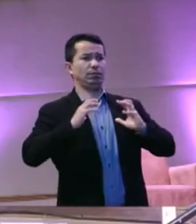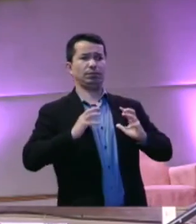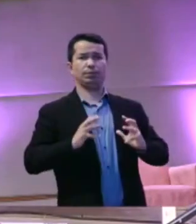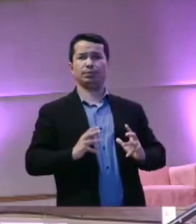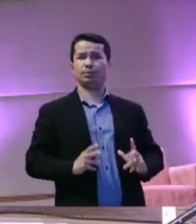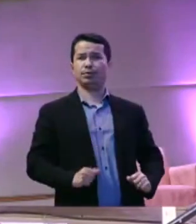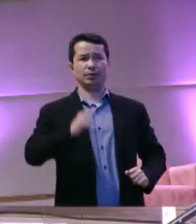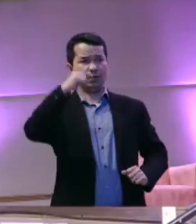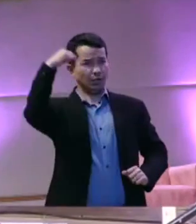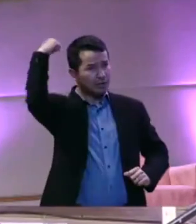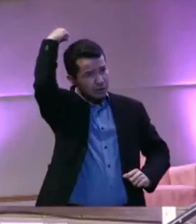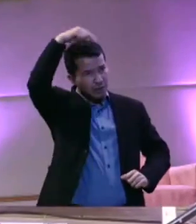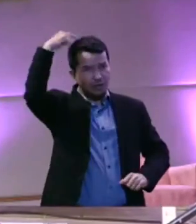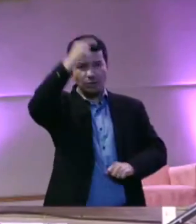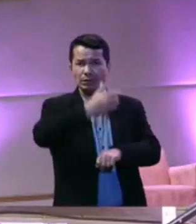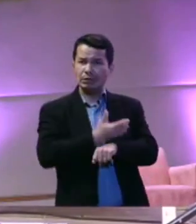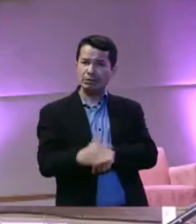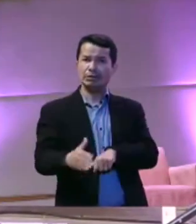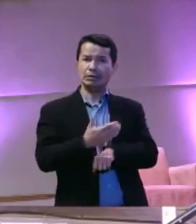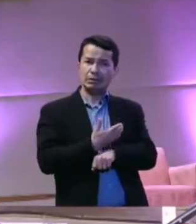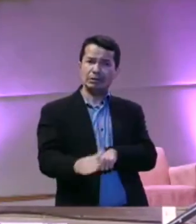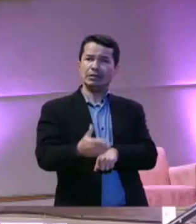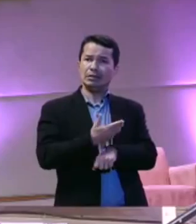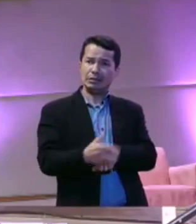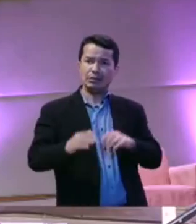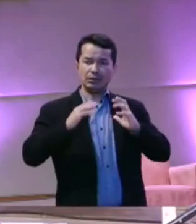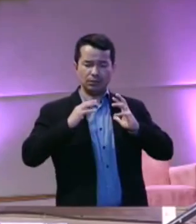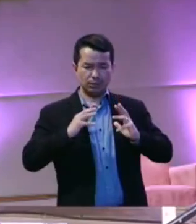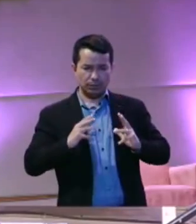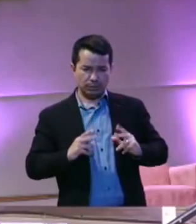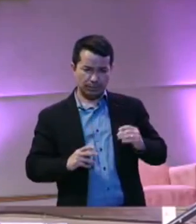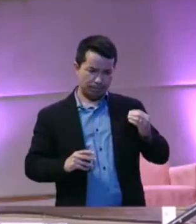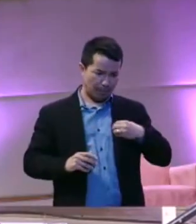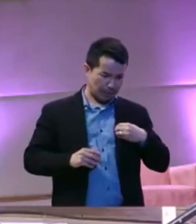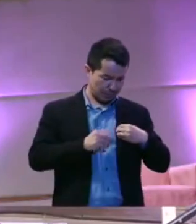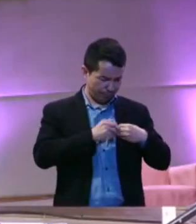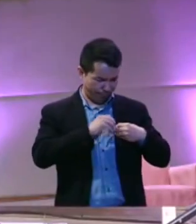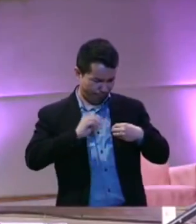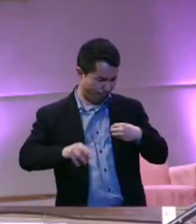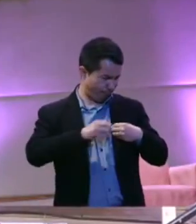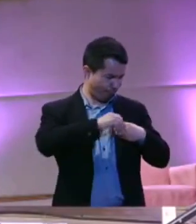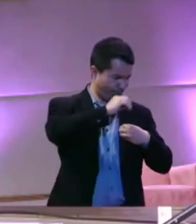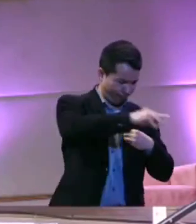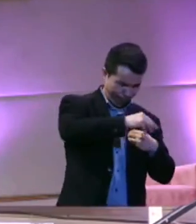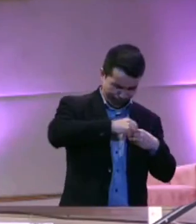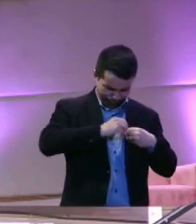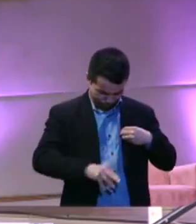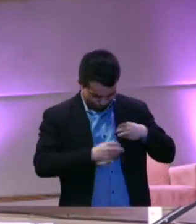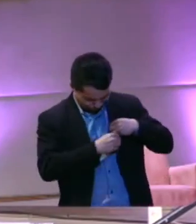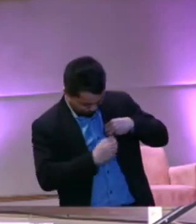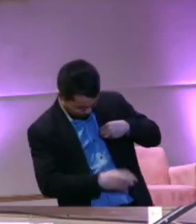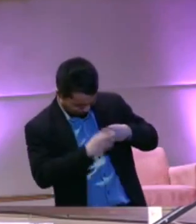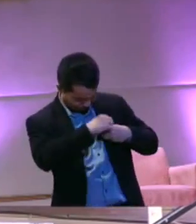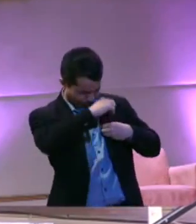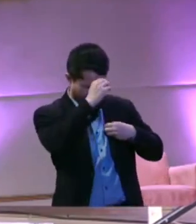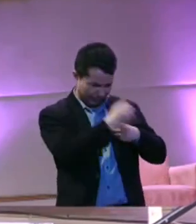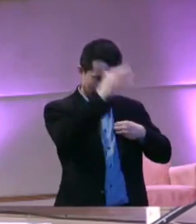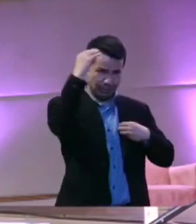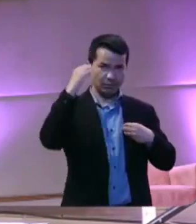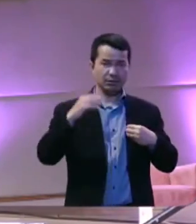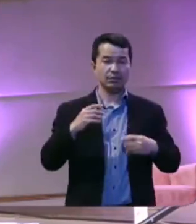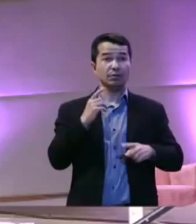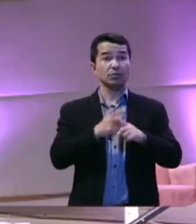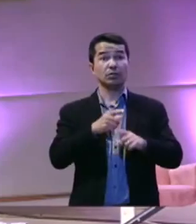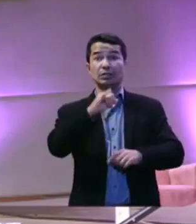porque a visitação de Deus, ela traz um senso de santidade, uma vontade de ser separado para